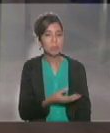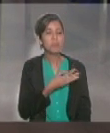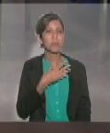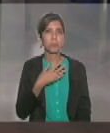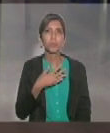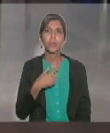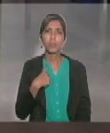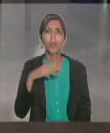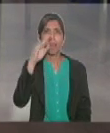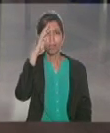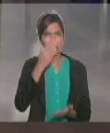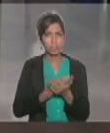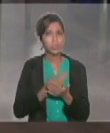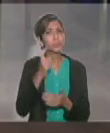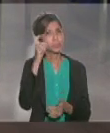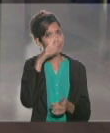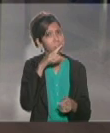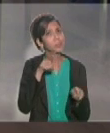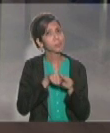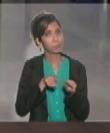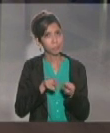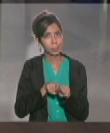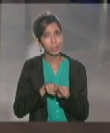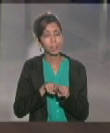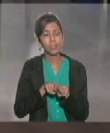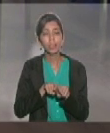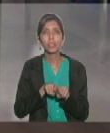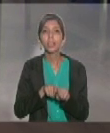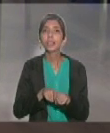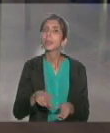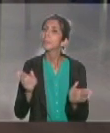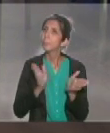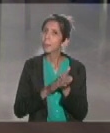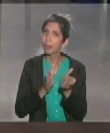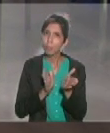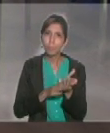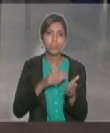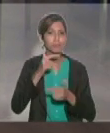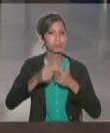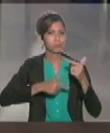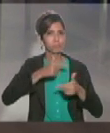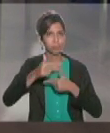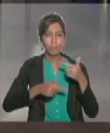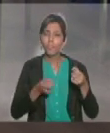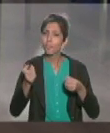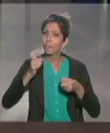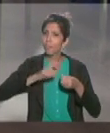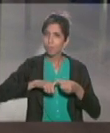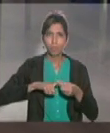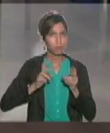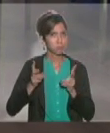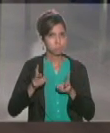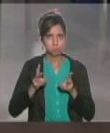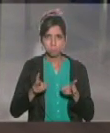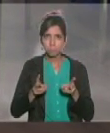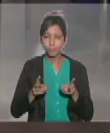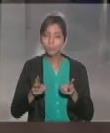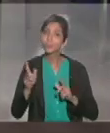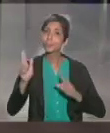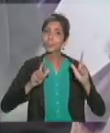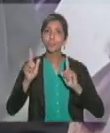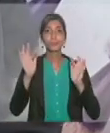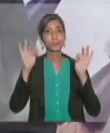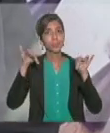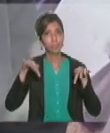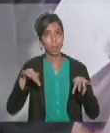muito inovadora, né? E acredito que muito desafiadora também para os profissionais. Gente, parabéns pelo trabalho, voltem sempre.